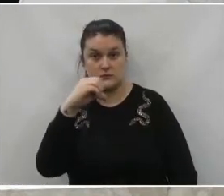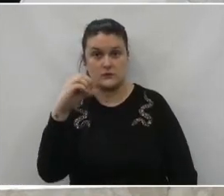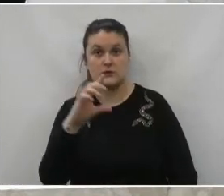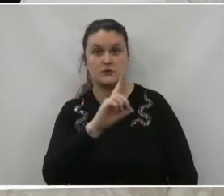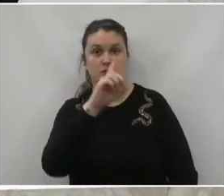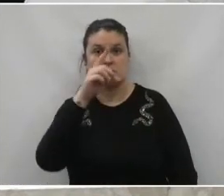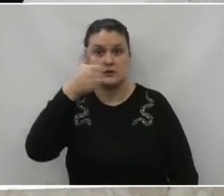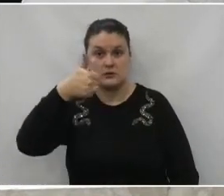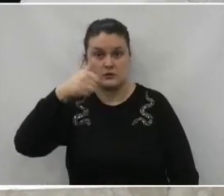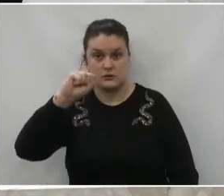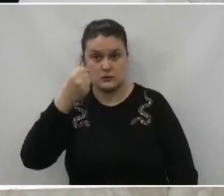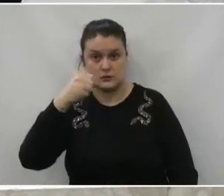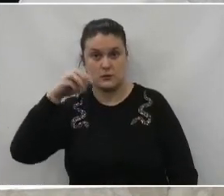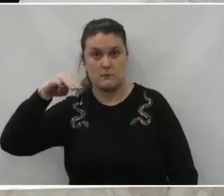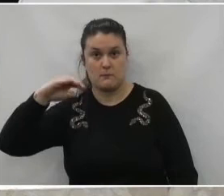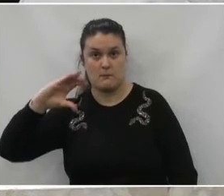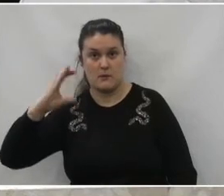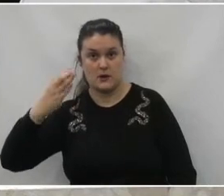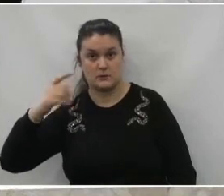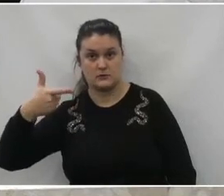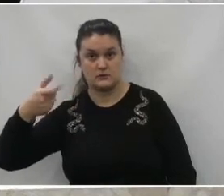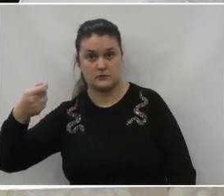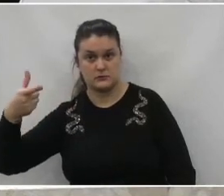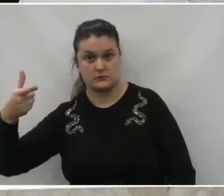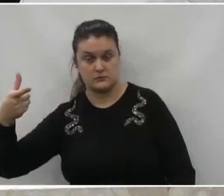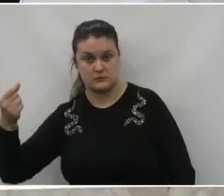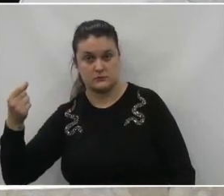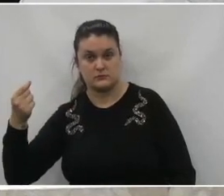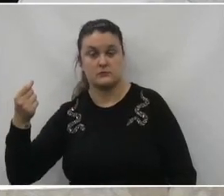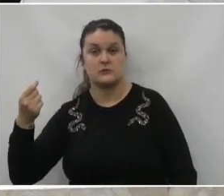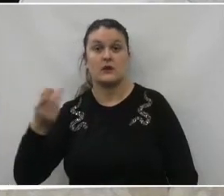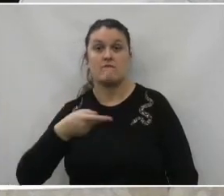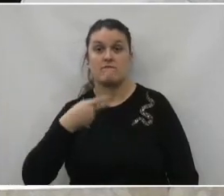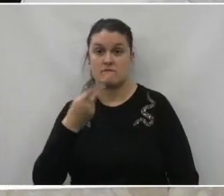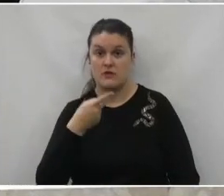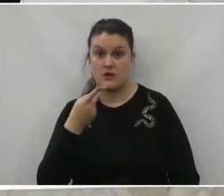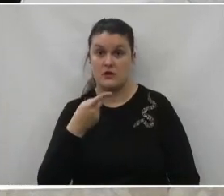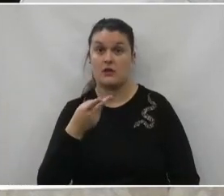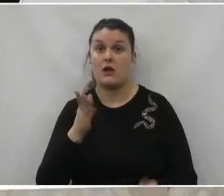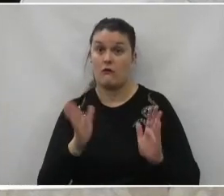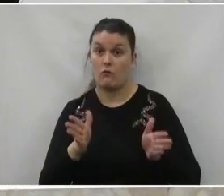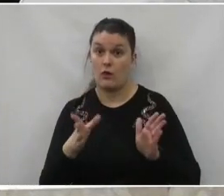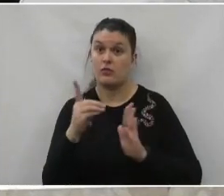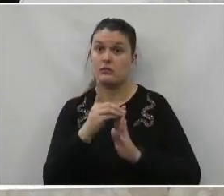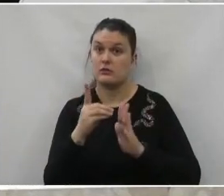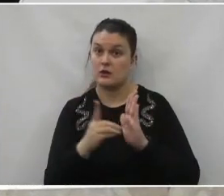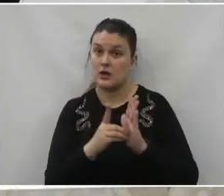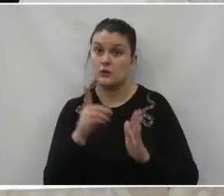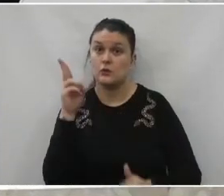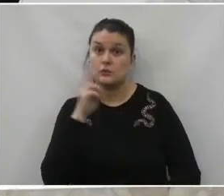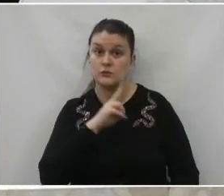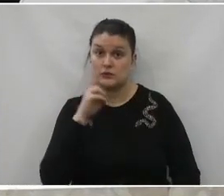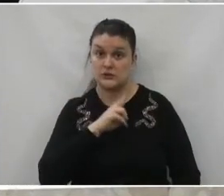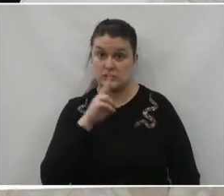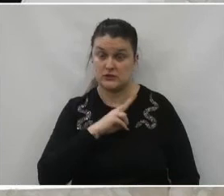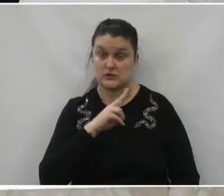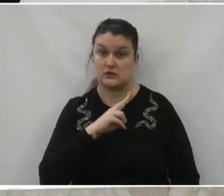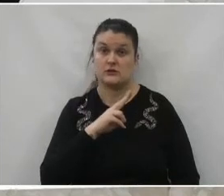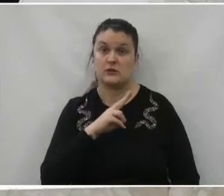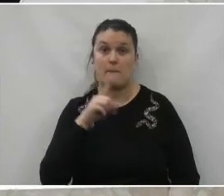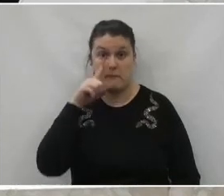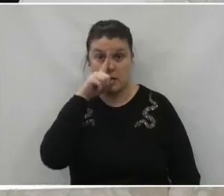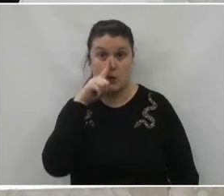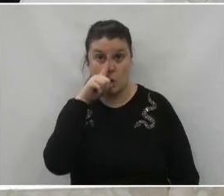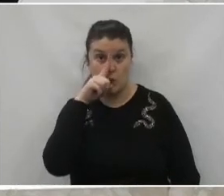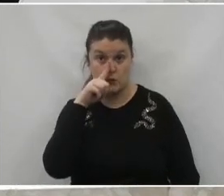18 de março de 2020, considerando que foi decretada a situação de emergência no município de União da Vitória,